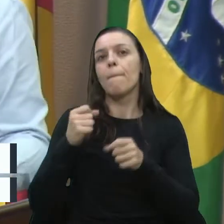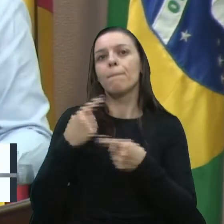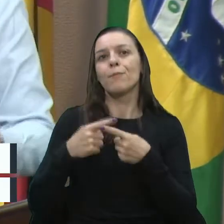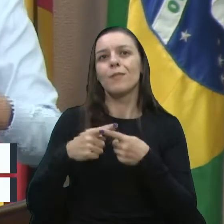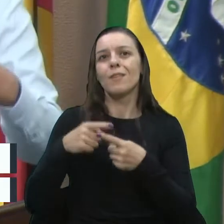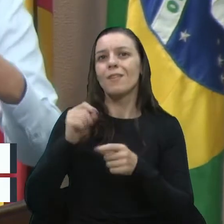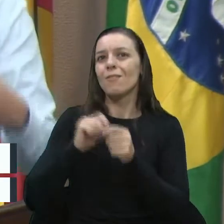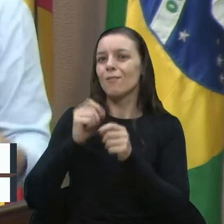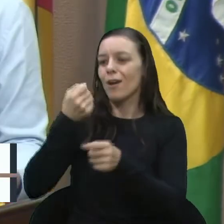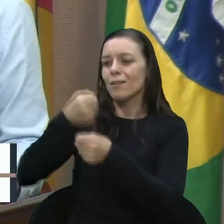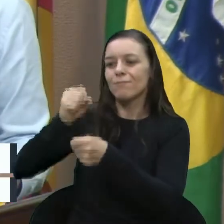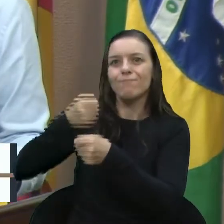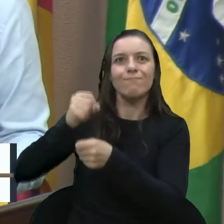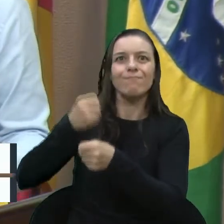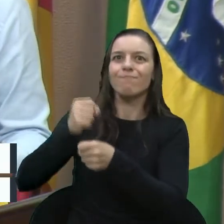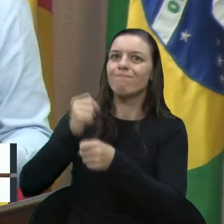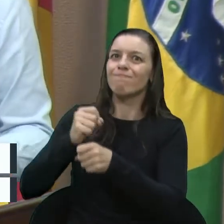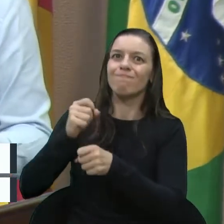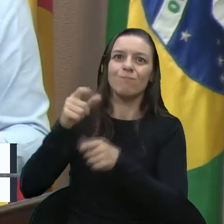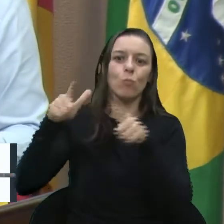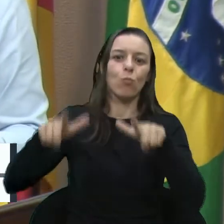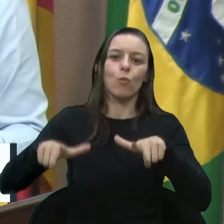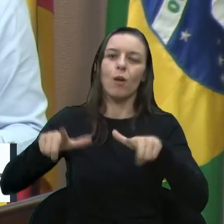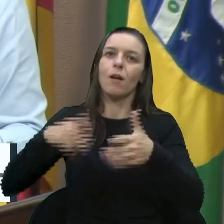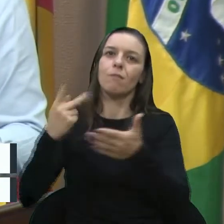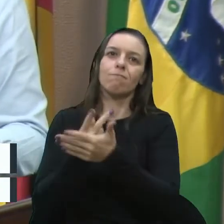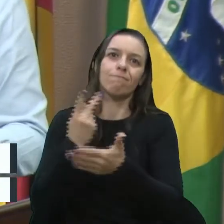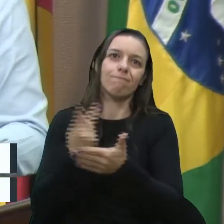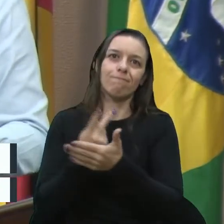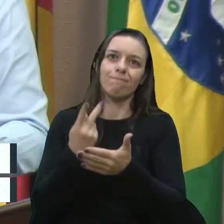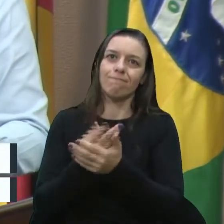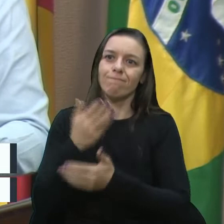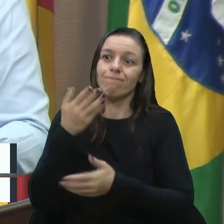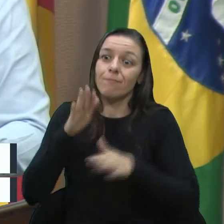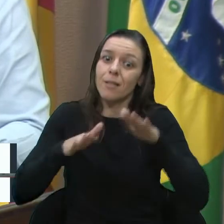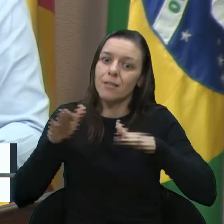sem, na maioria das vezes, uma